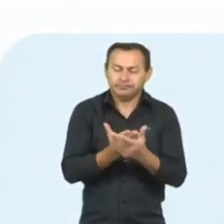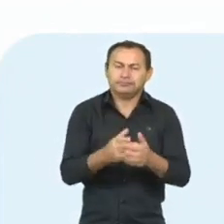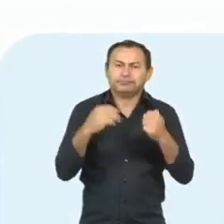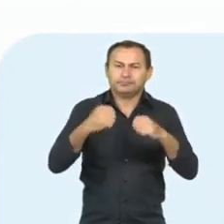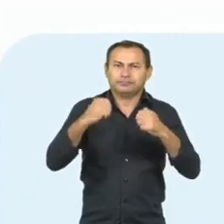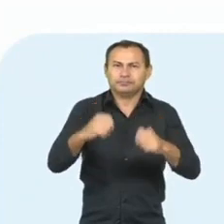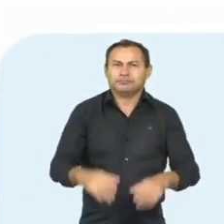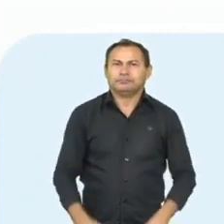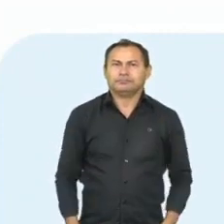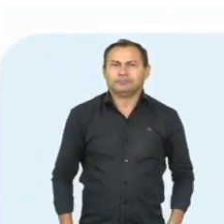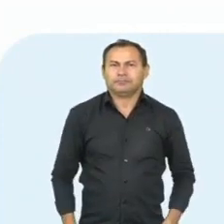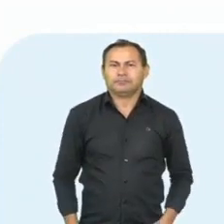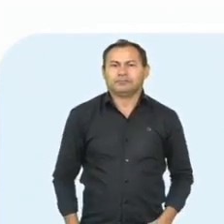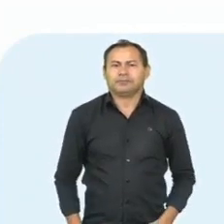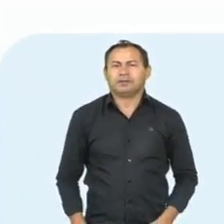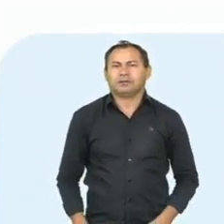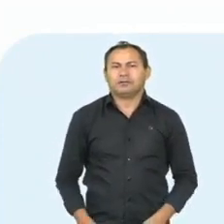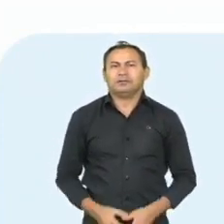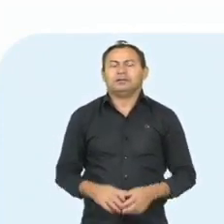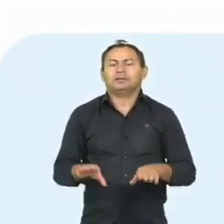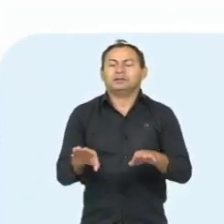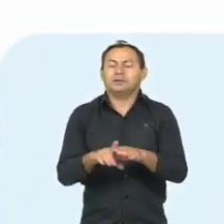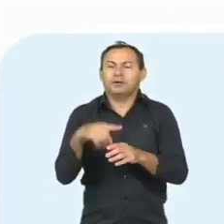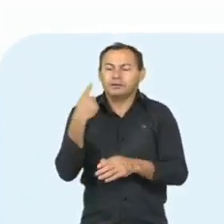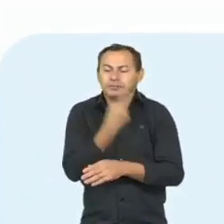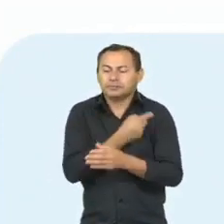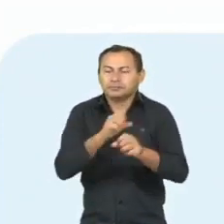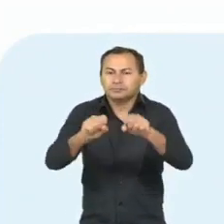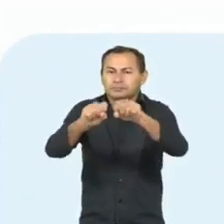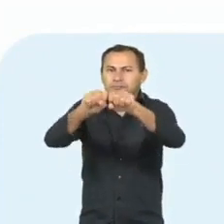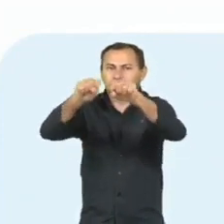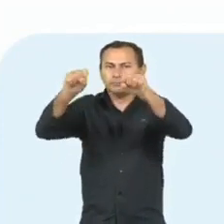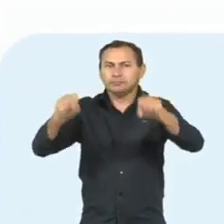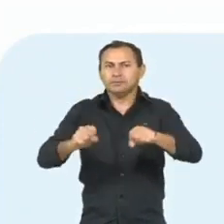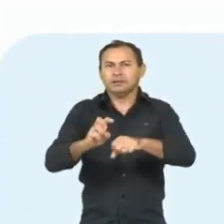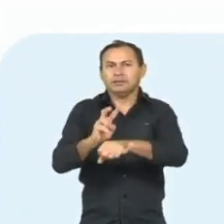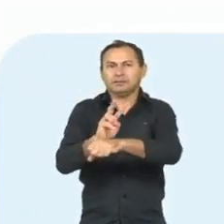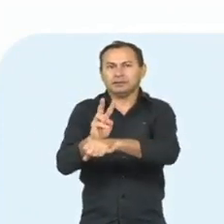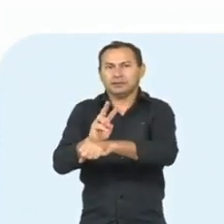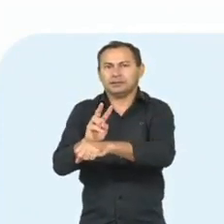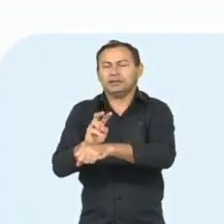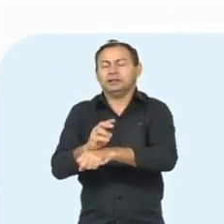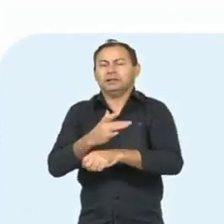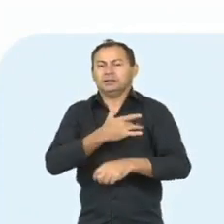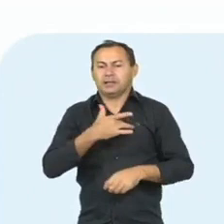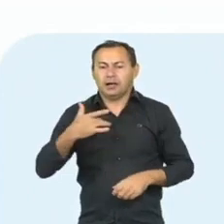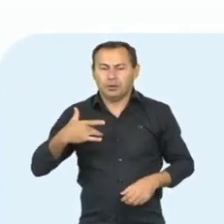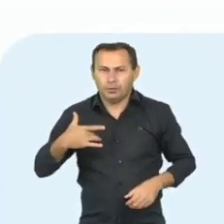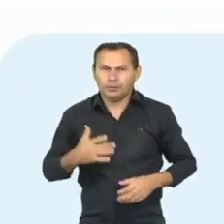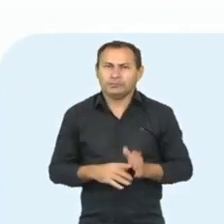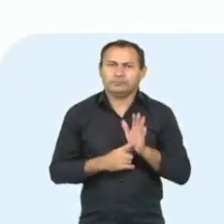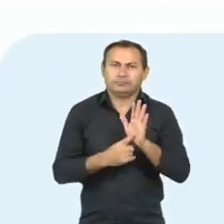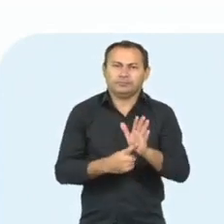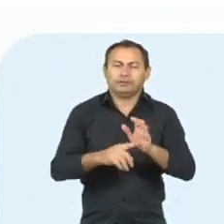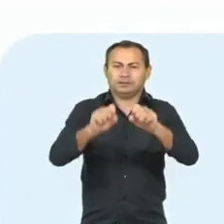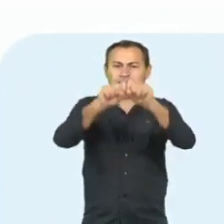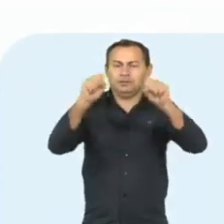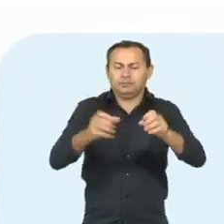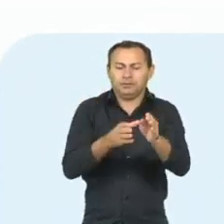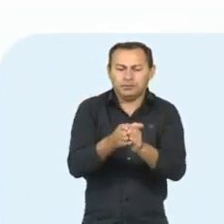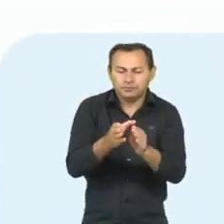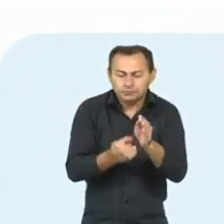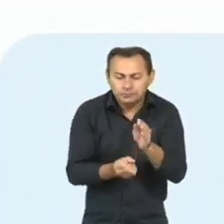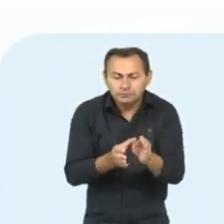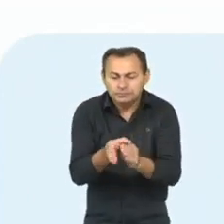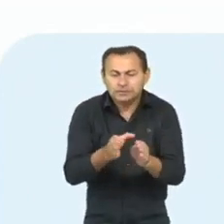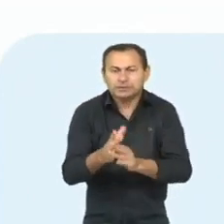necessários. Fomos, então, para os sistemas de vigilância em saúde. Aí eu trouxe os sistemas de informação em